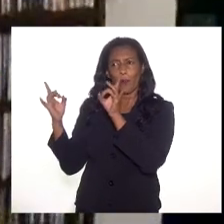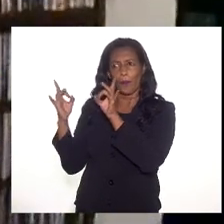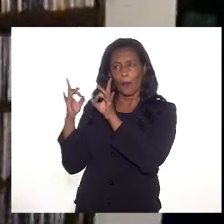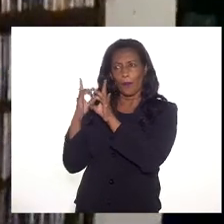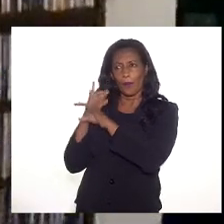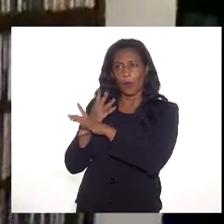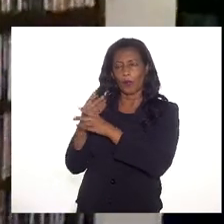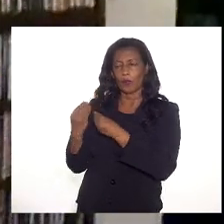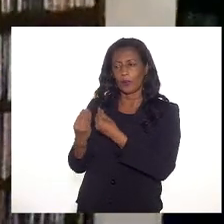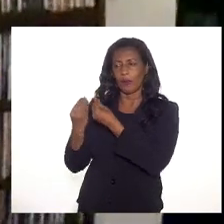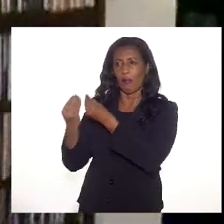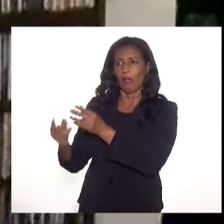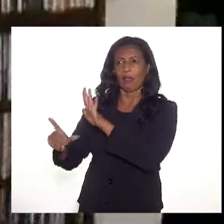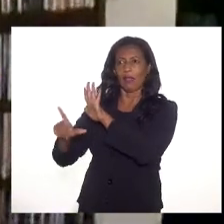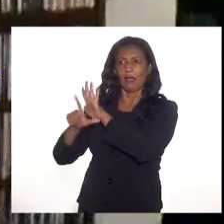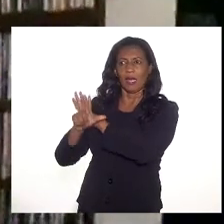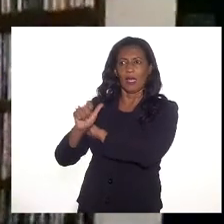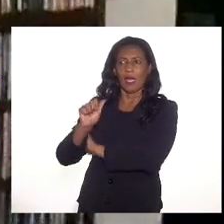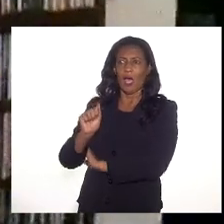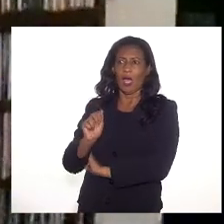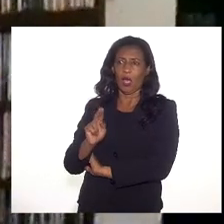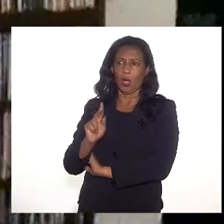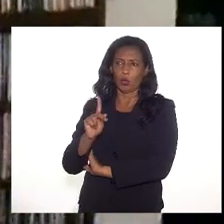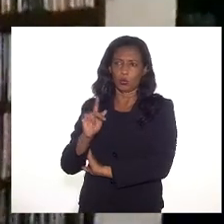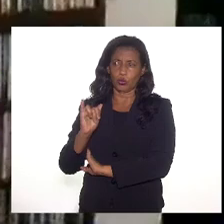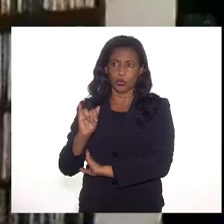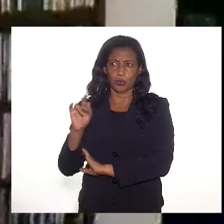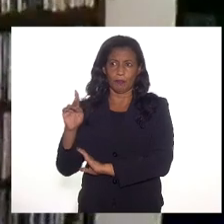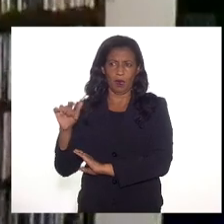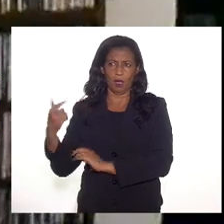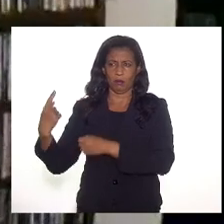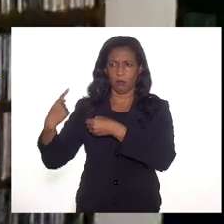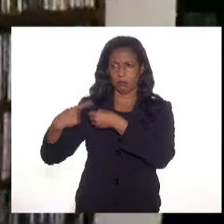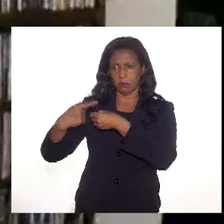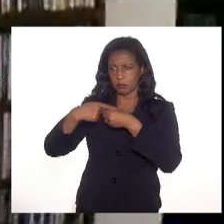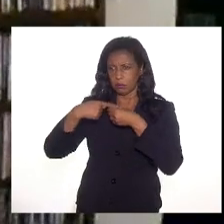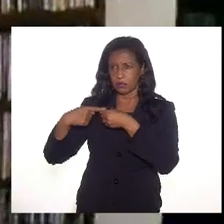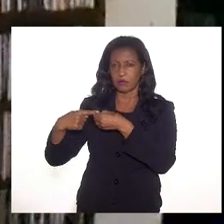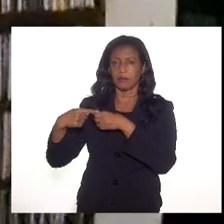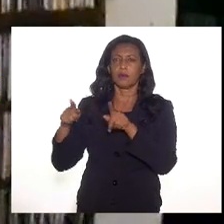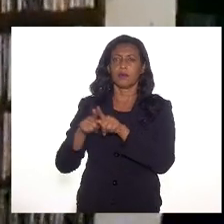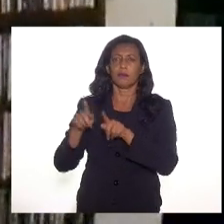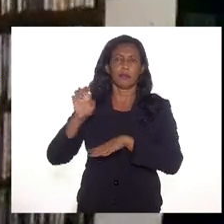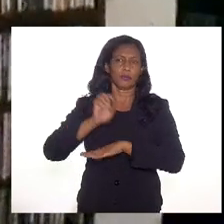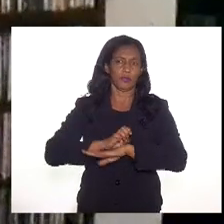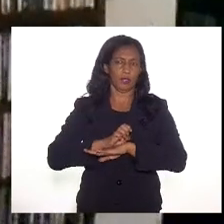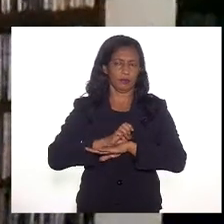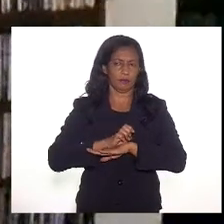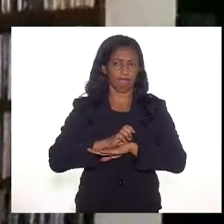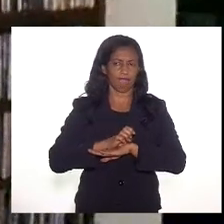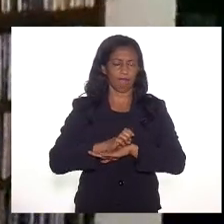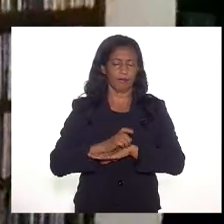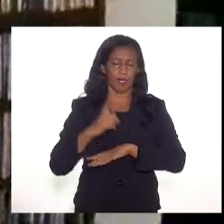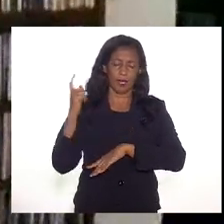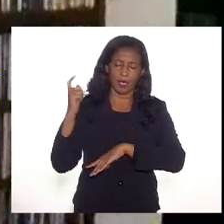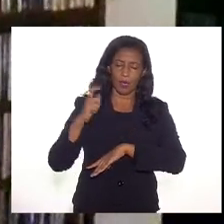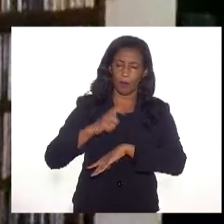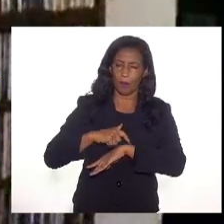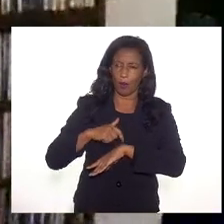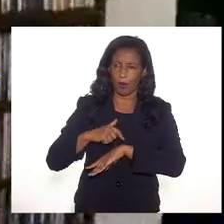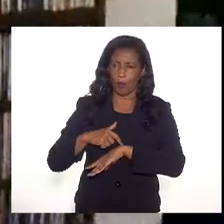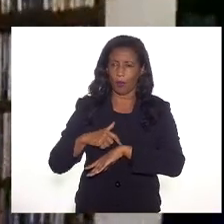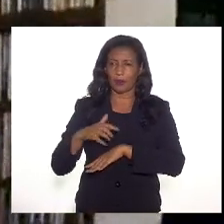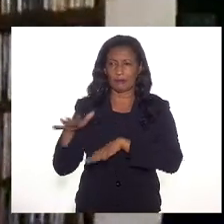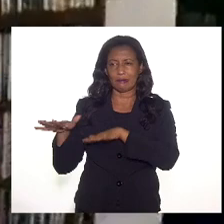da lei ao de blanco pelos estados e municípios é uma hora de mobilização nacional